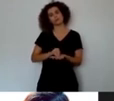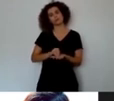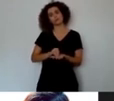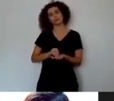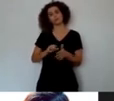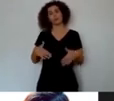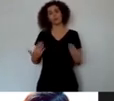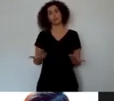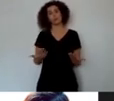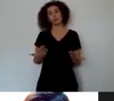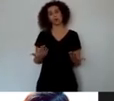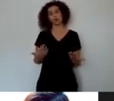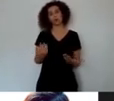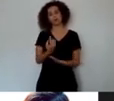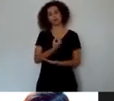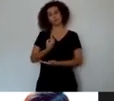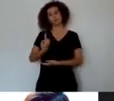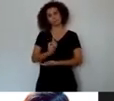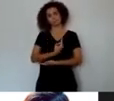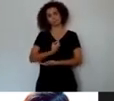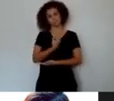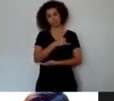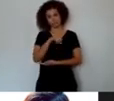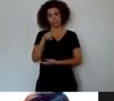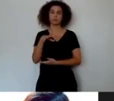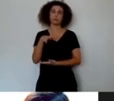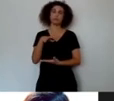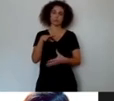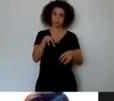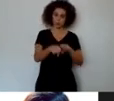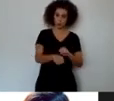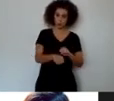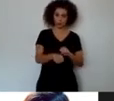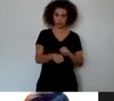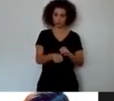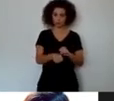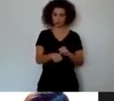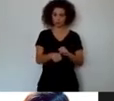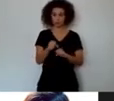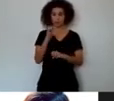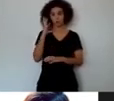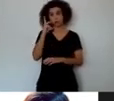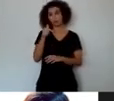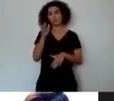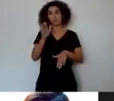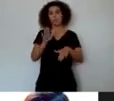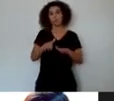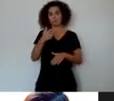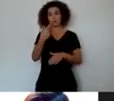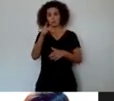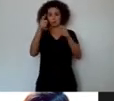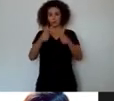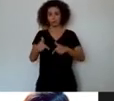solidão, quando você se formar no seu trabalho, possivelmente, no lugar que você for trabalhar, você também vai estar lá